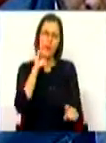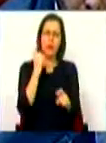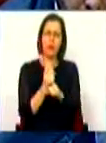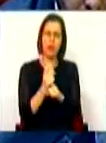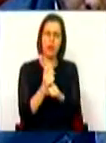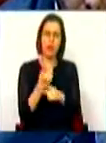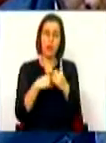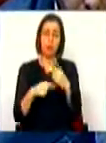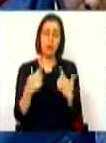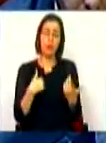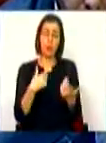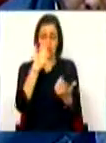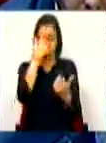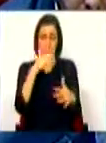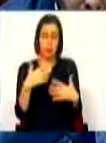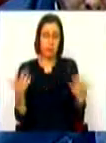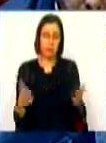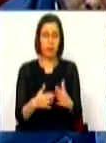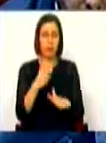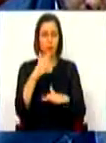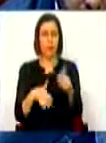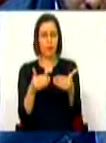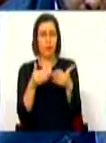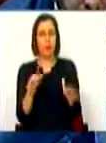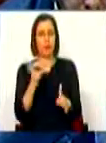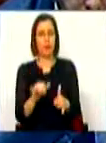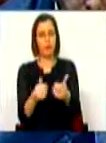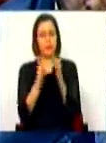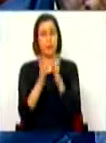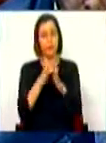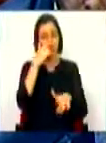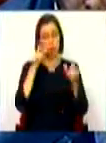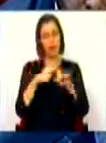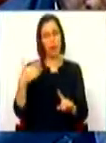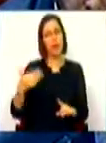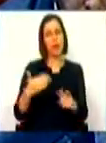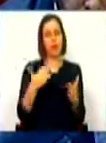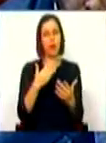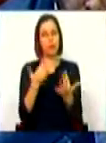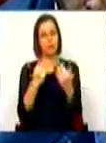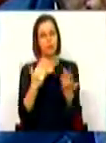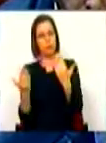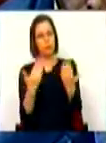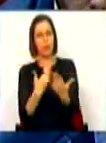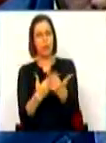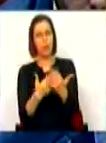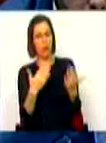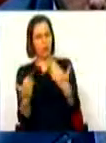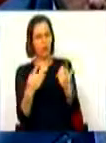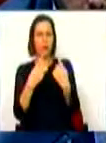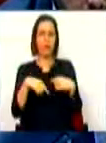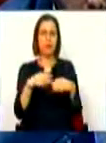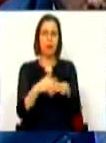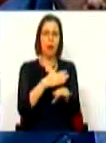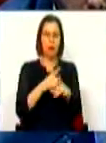exigentes do que nós esperávamos no momento do seu lançamento. Todas as pessoas têm direito ao contraditório, têm direito em